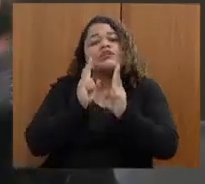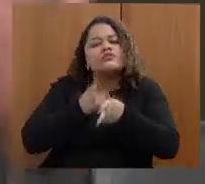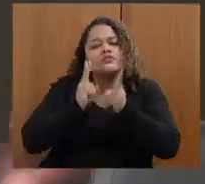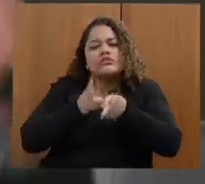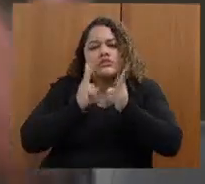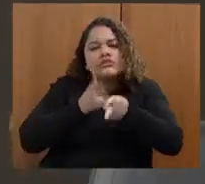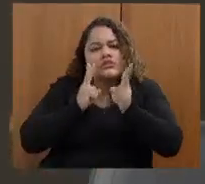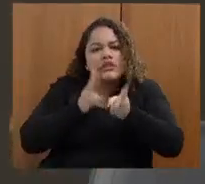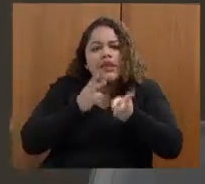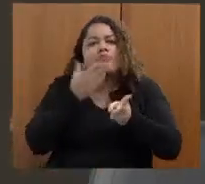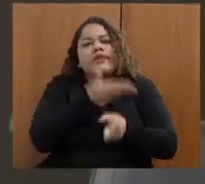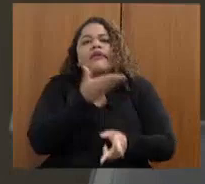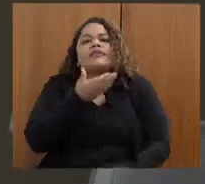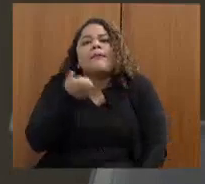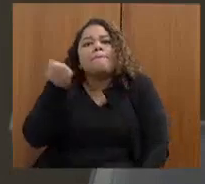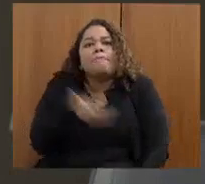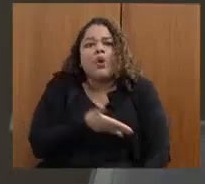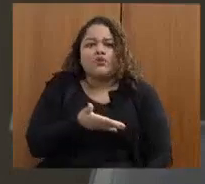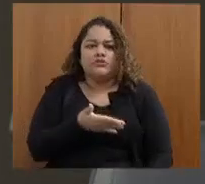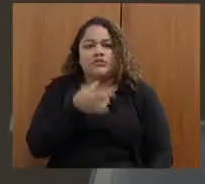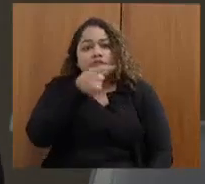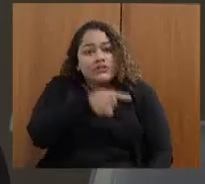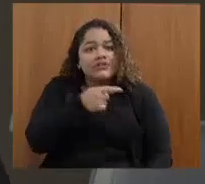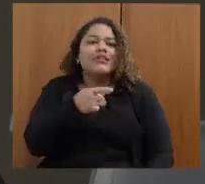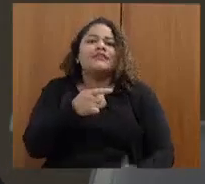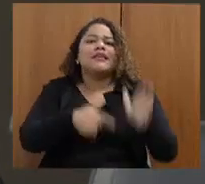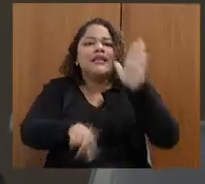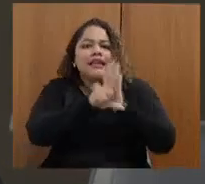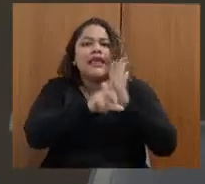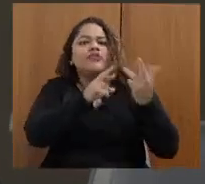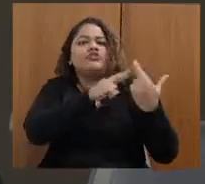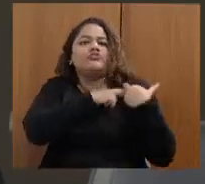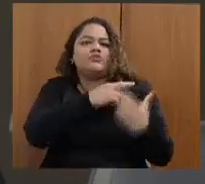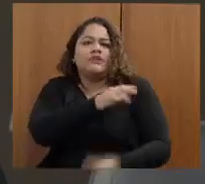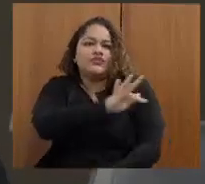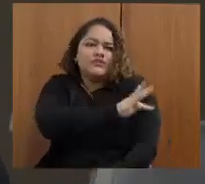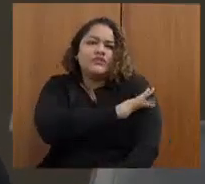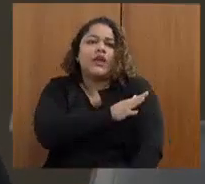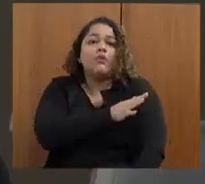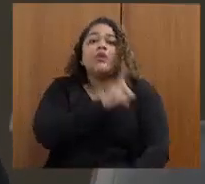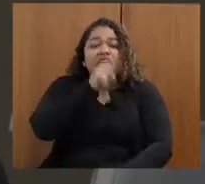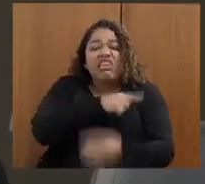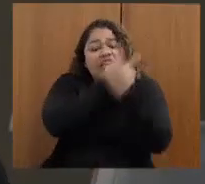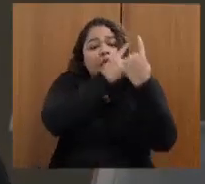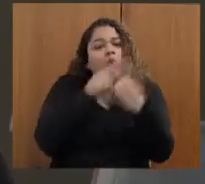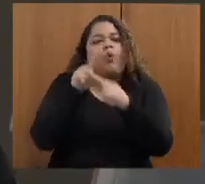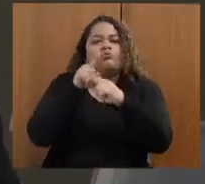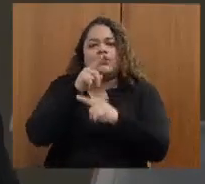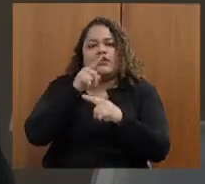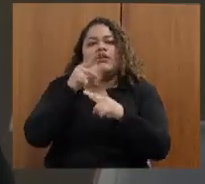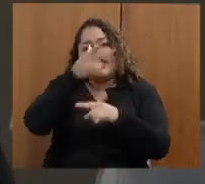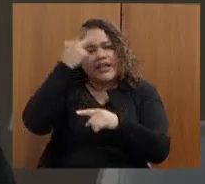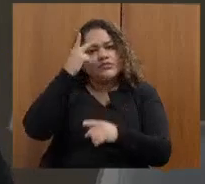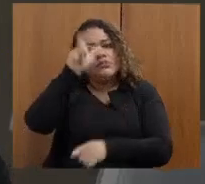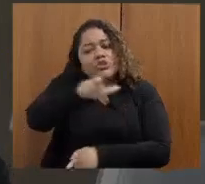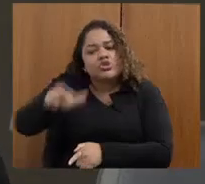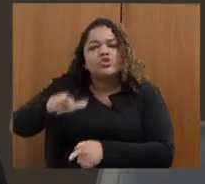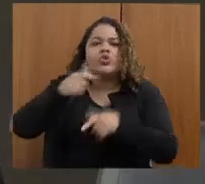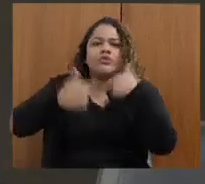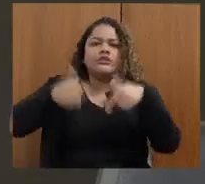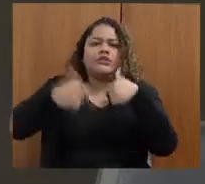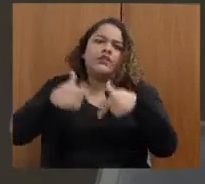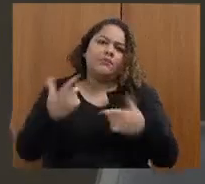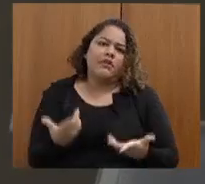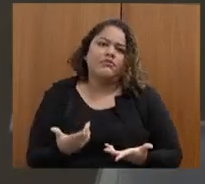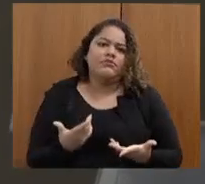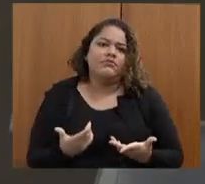com essa porcaria de lei de responsabilidade fiscal que ataca os trabalhadores aos trabalhadores e aqui um detalhe